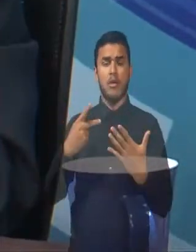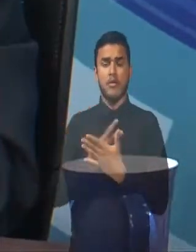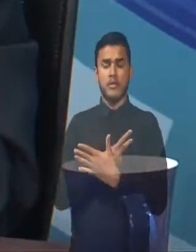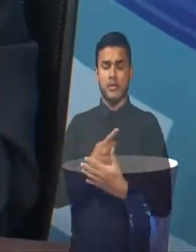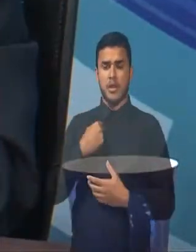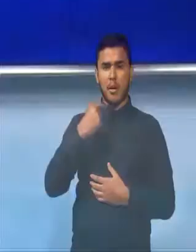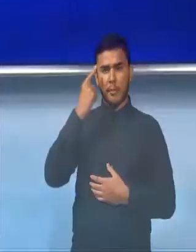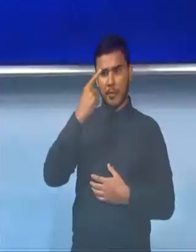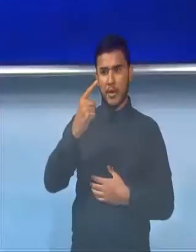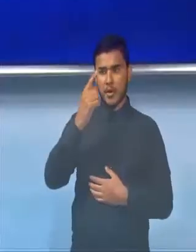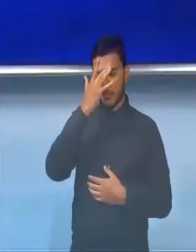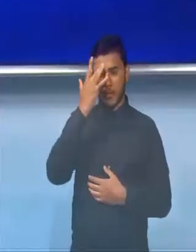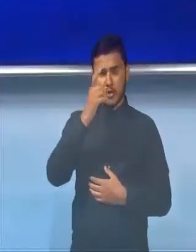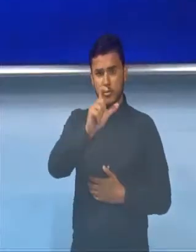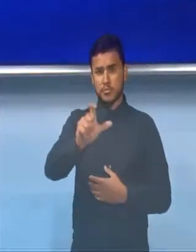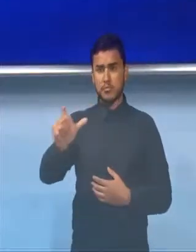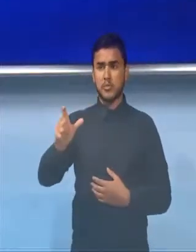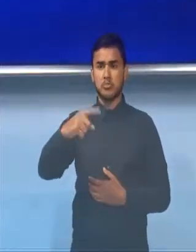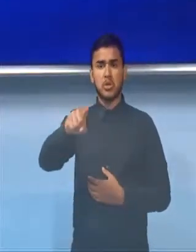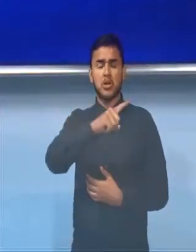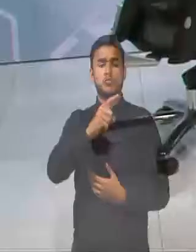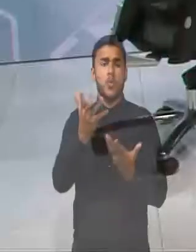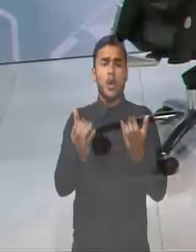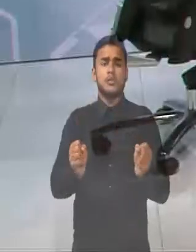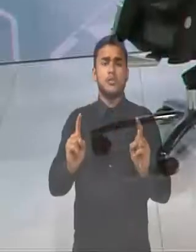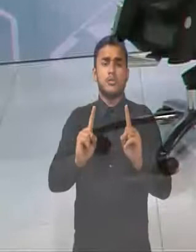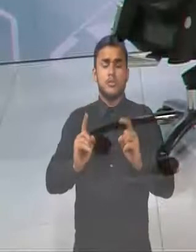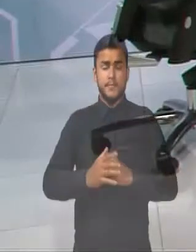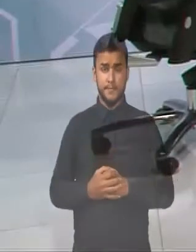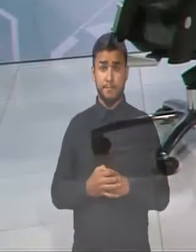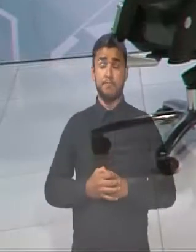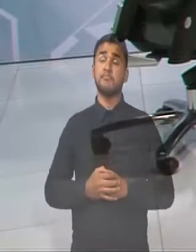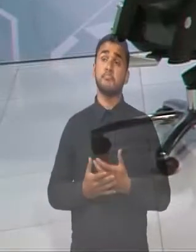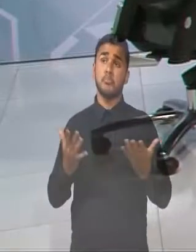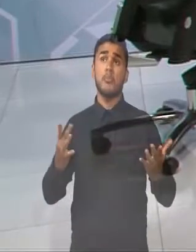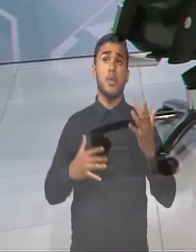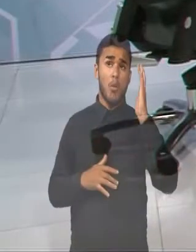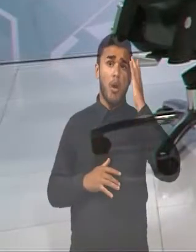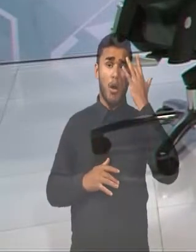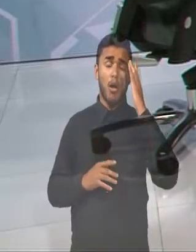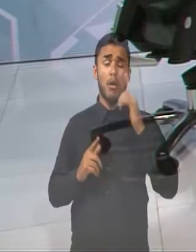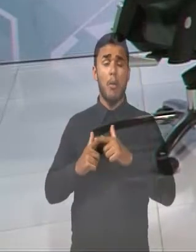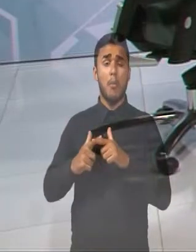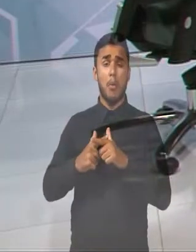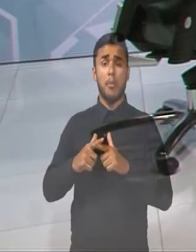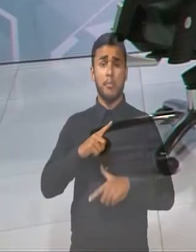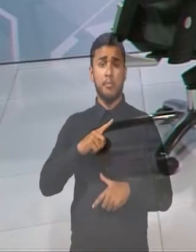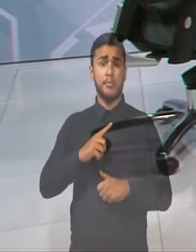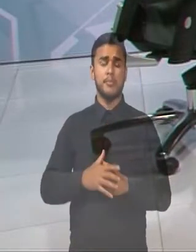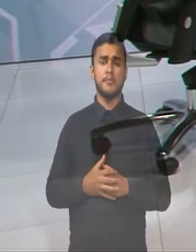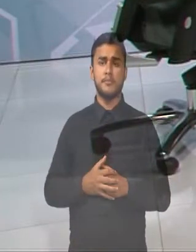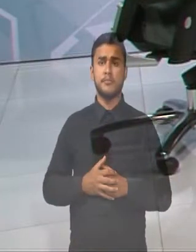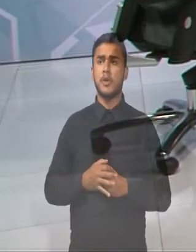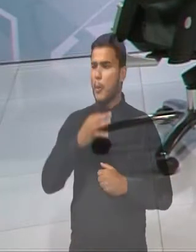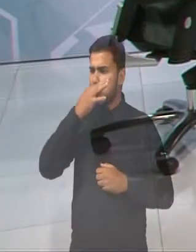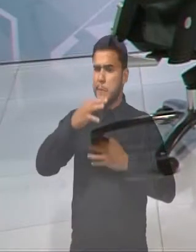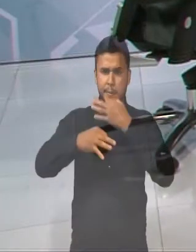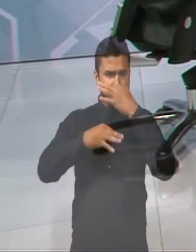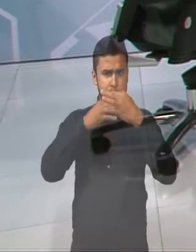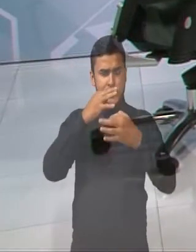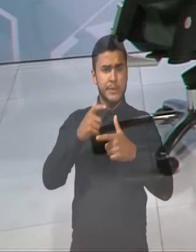popularmente, de pessoas susceptíveis. Né? Então, eu vejo uma ameaça também aí, ao direito de